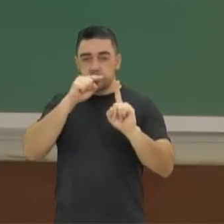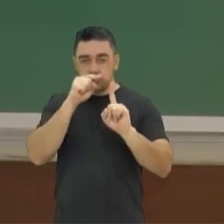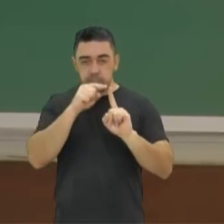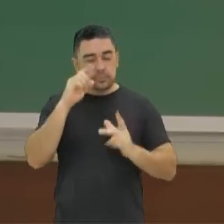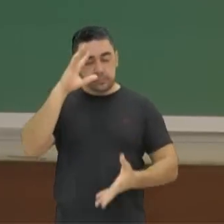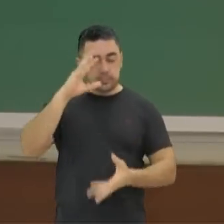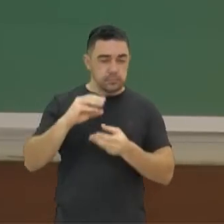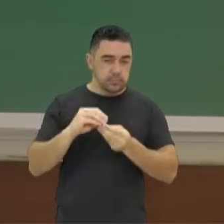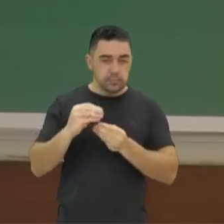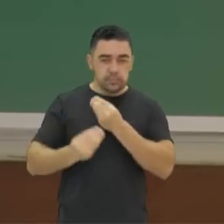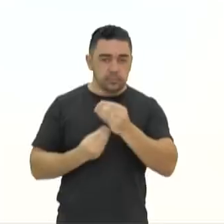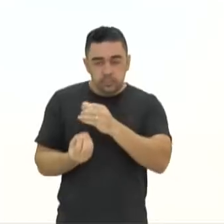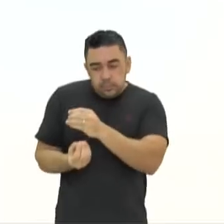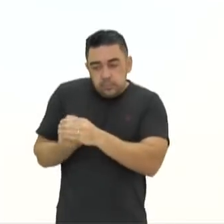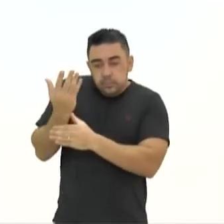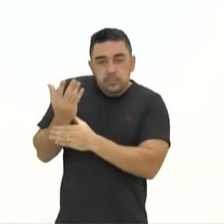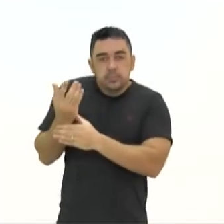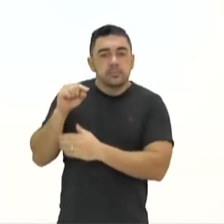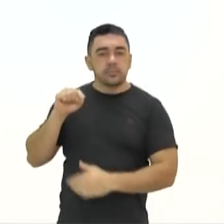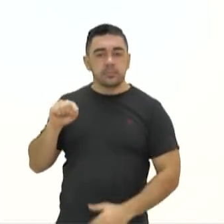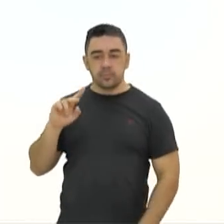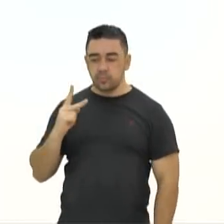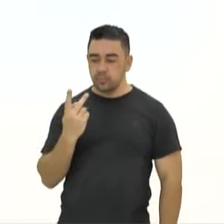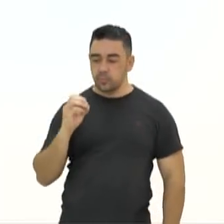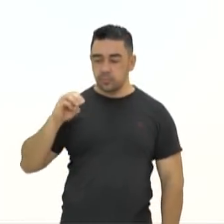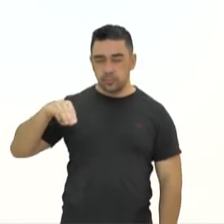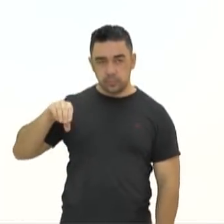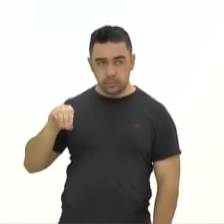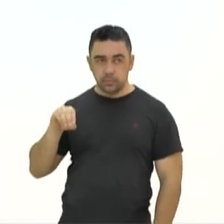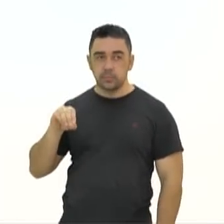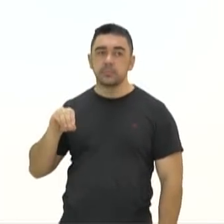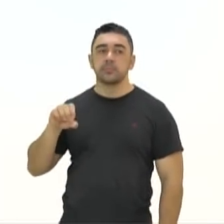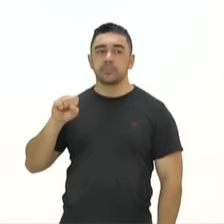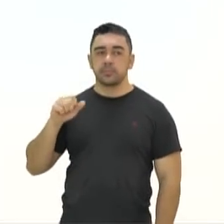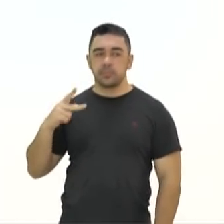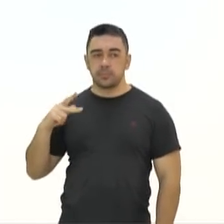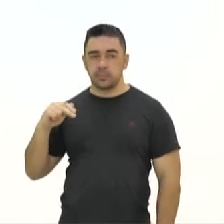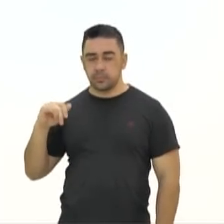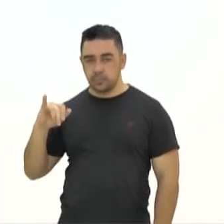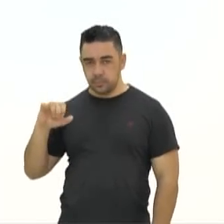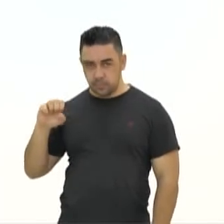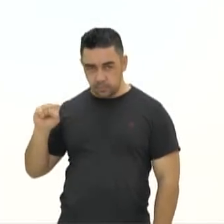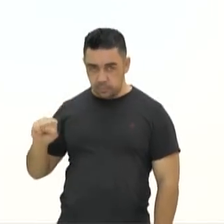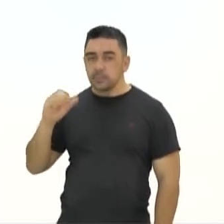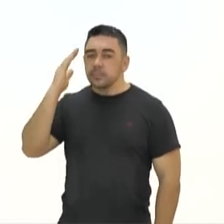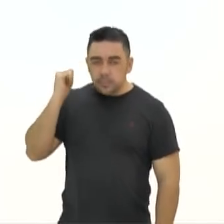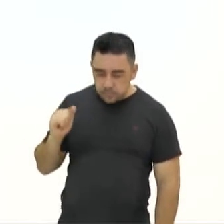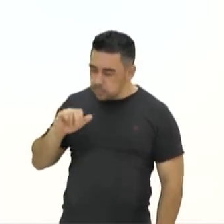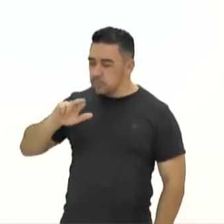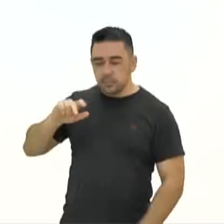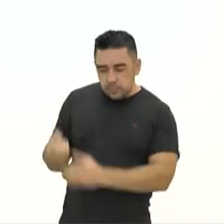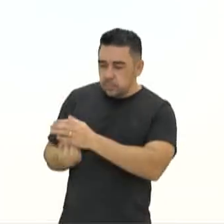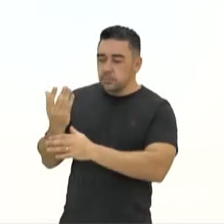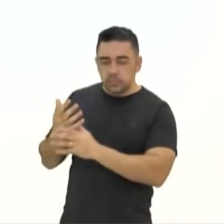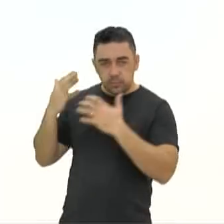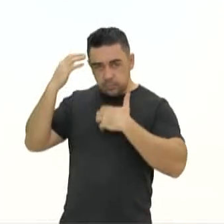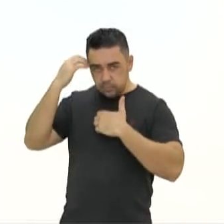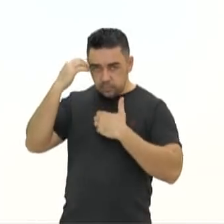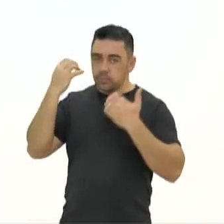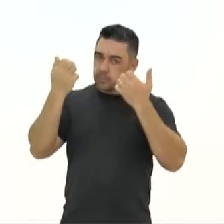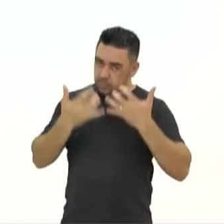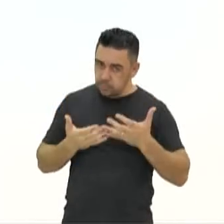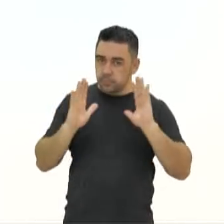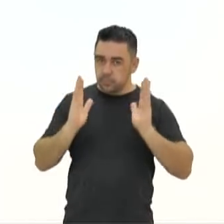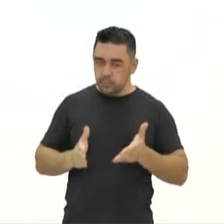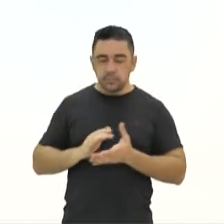Entender a origem da espécie Homo sapiens, que vocês já sabem agora que o homem não veio do macaco, porque a gente explicou na outra aula.